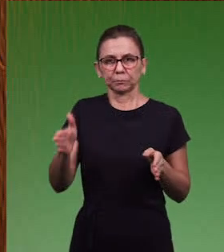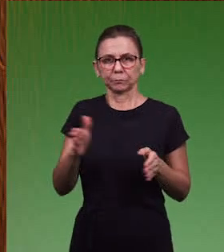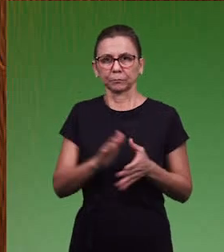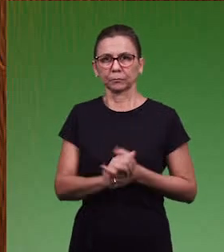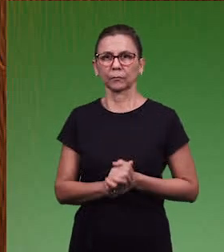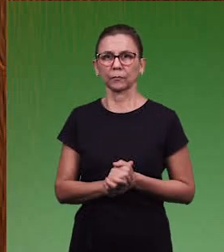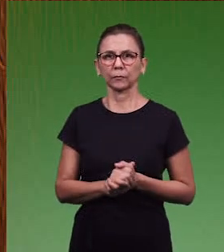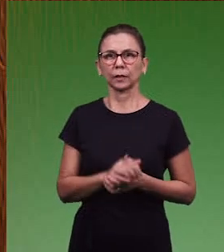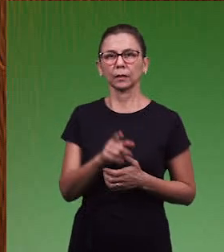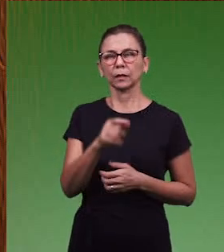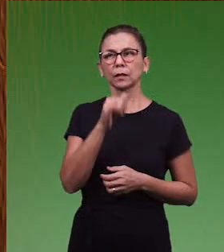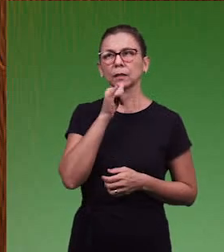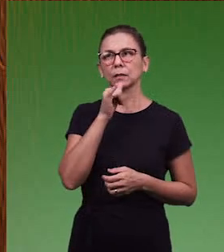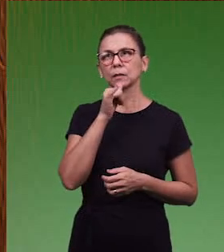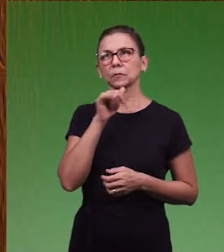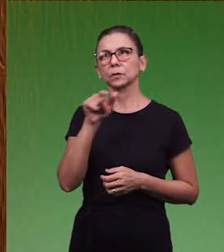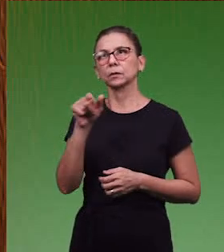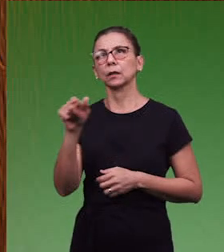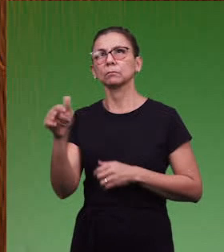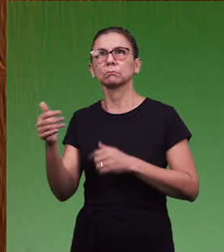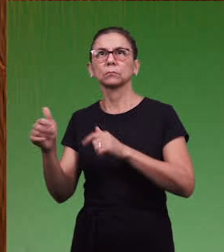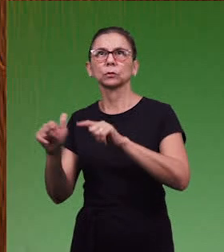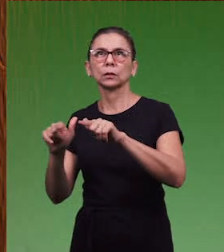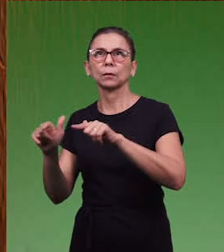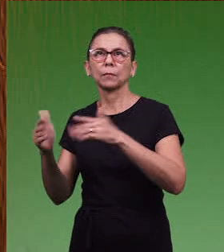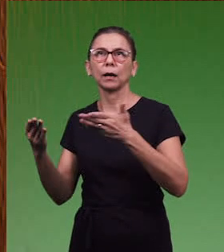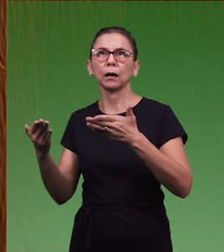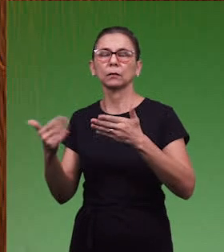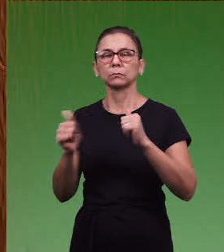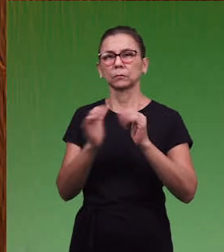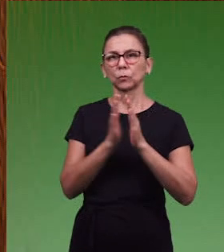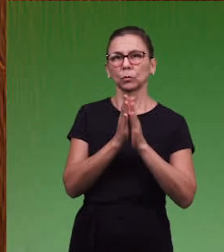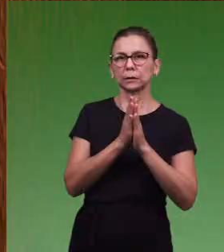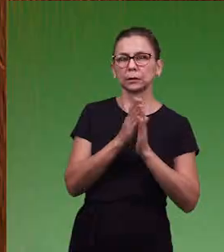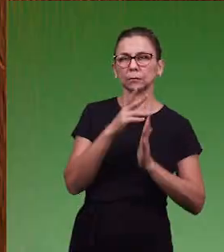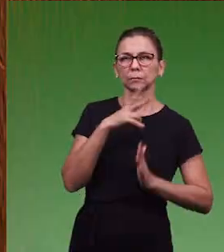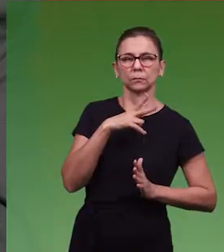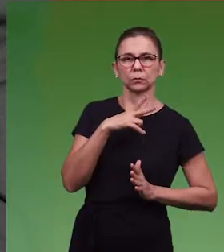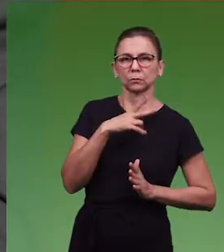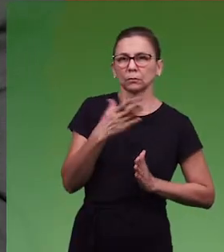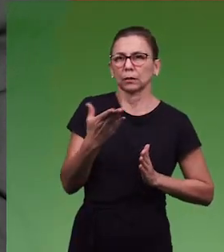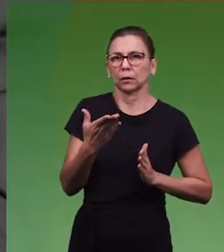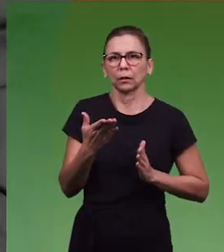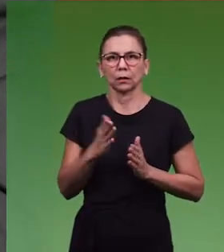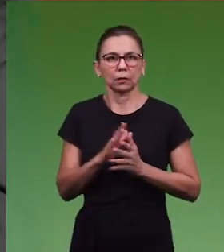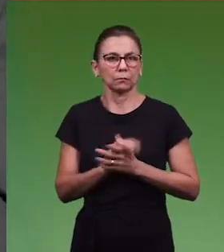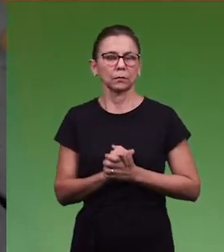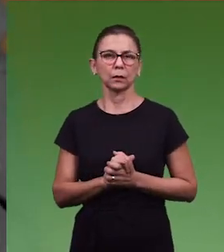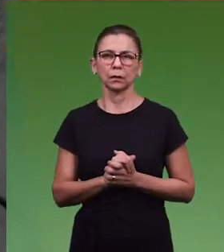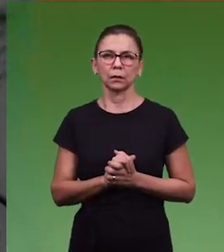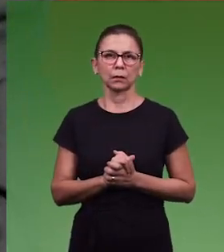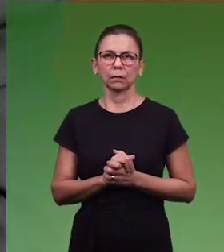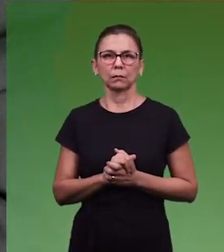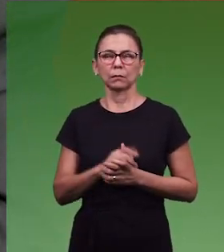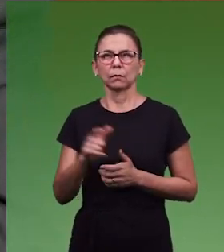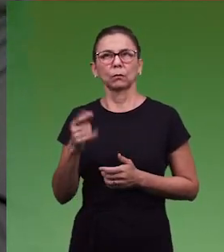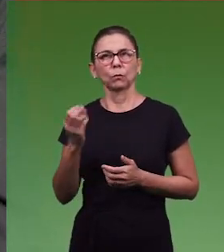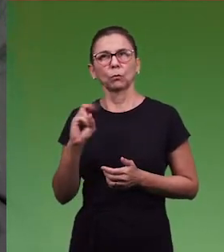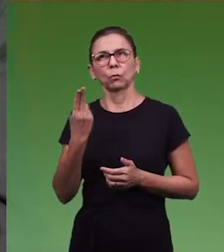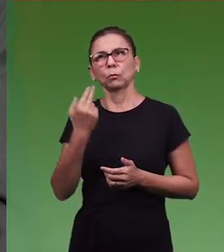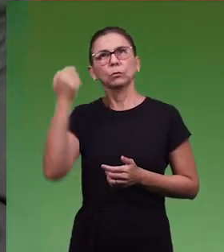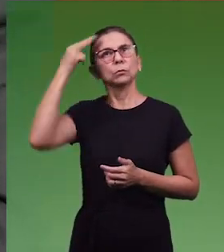na igreja ainda. Você está nas suas orações particulares. Você orou, o Senhor te deu um